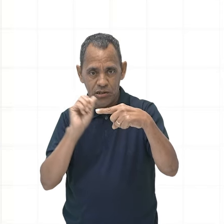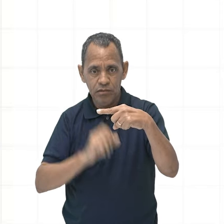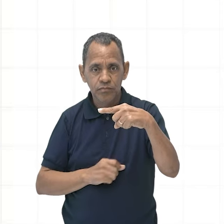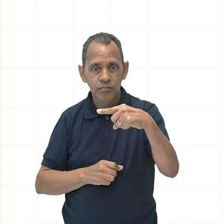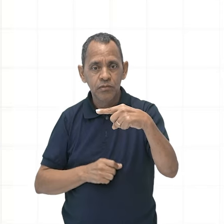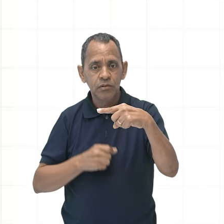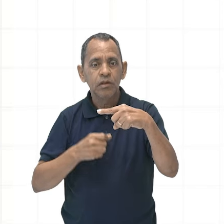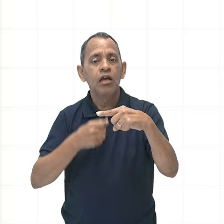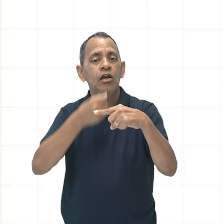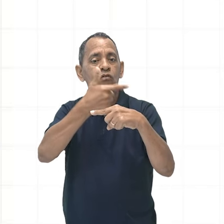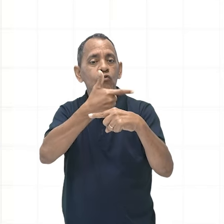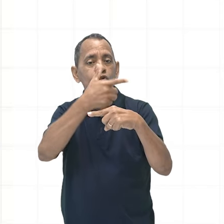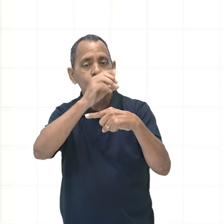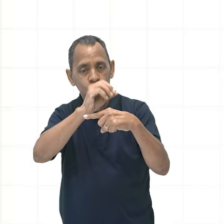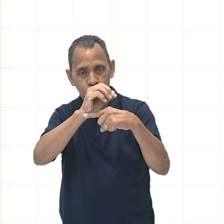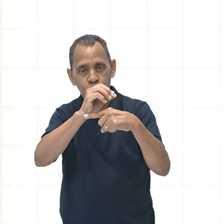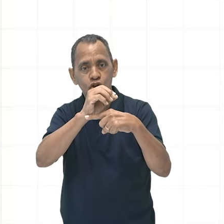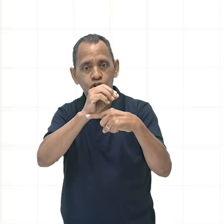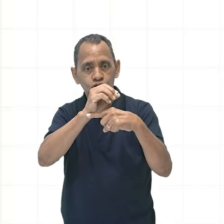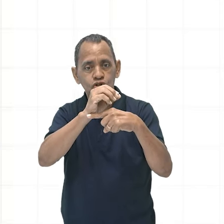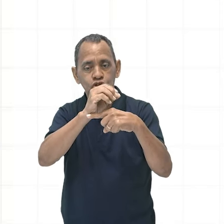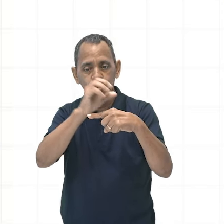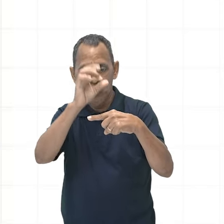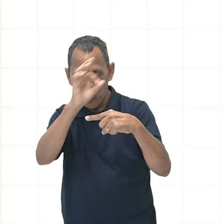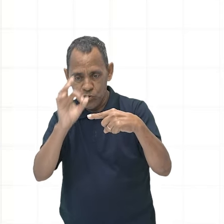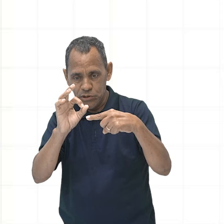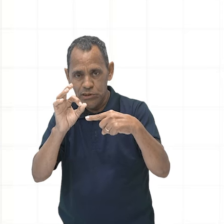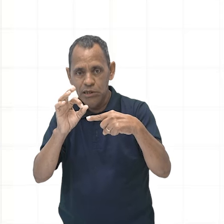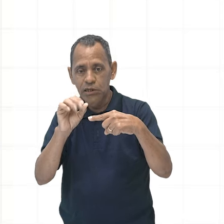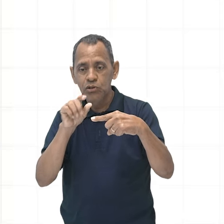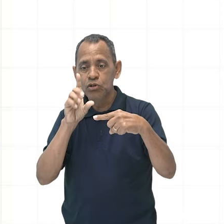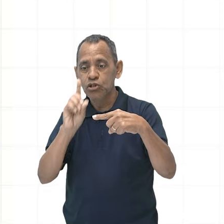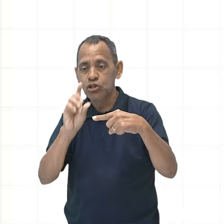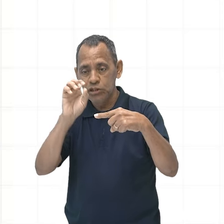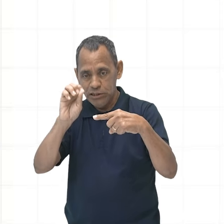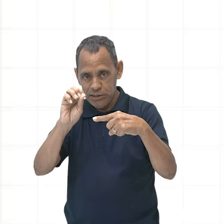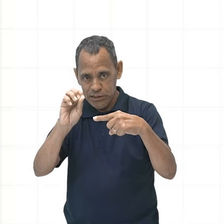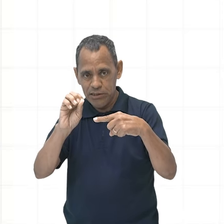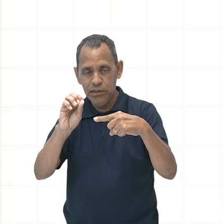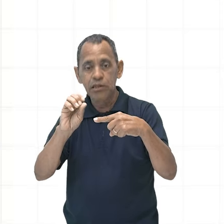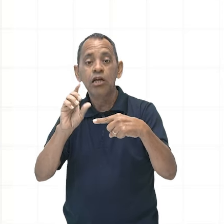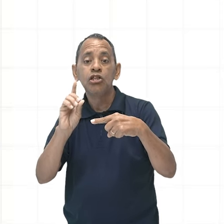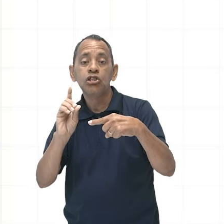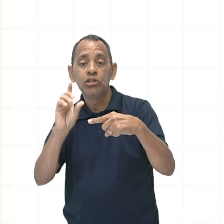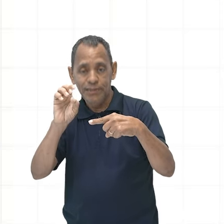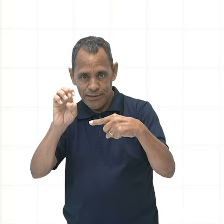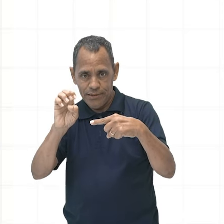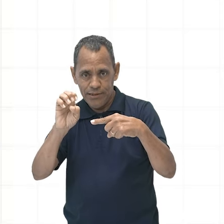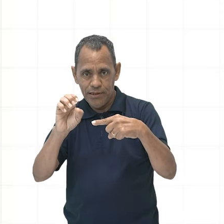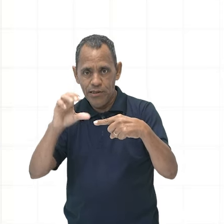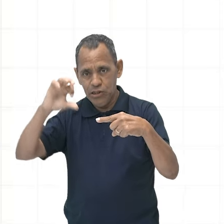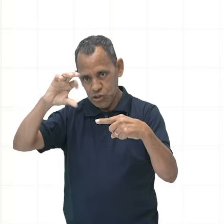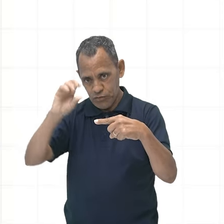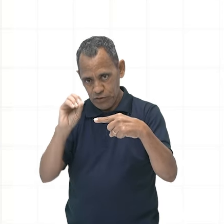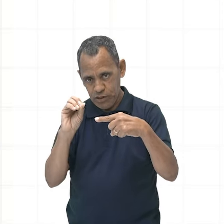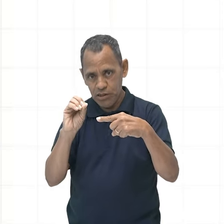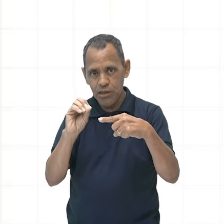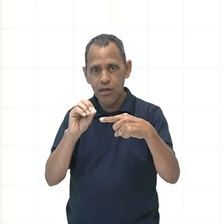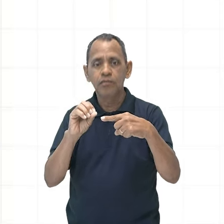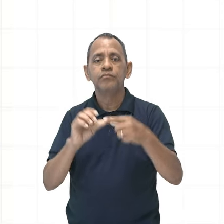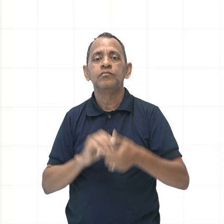esse dia é uma multiplicação, né? Então, vamos multiplicar, né? Vou até colocar um pontinho aqui para não